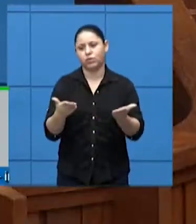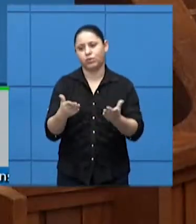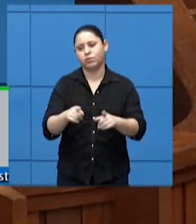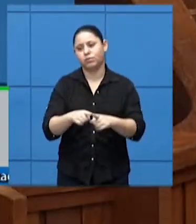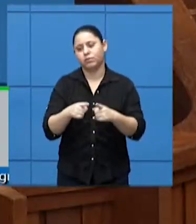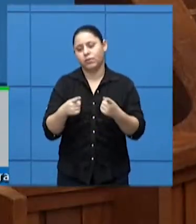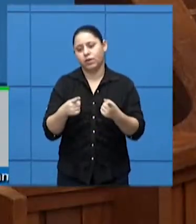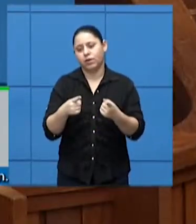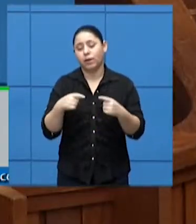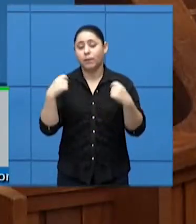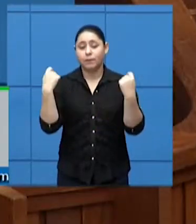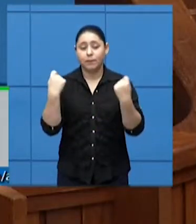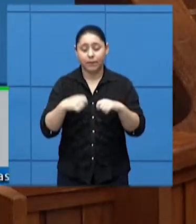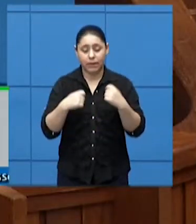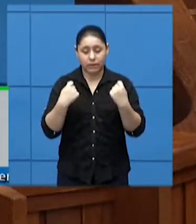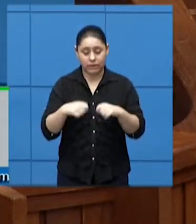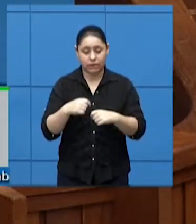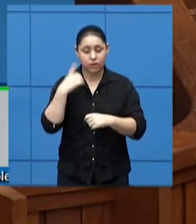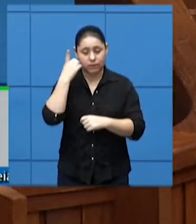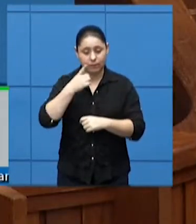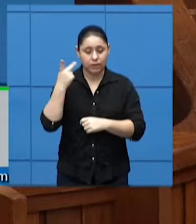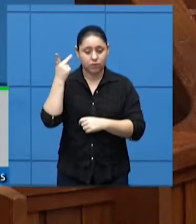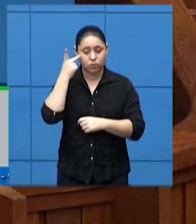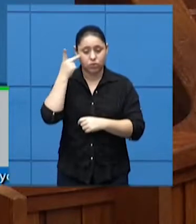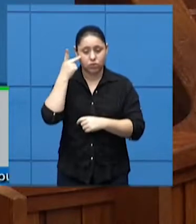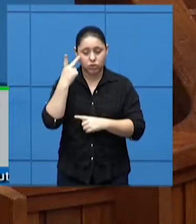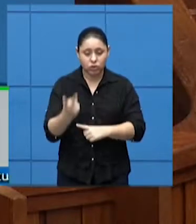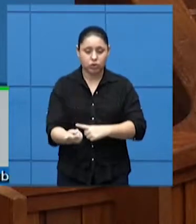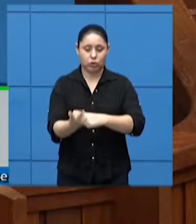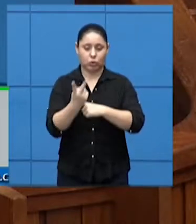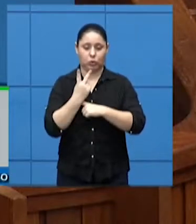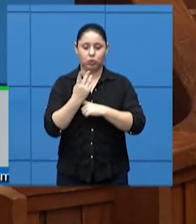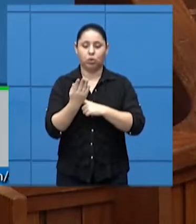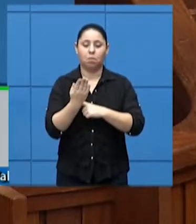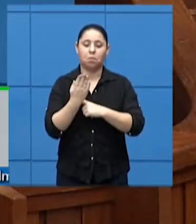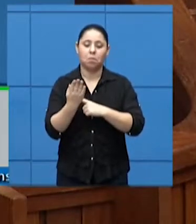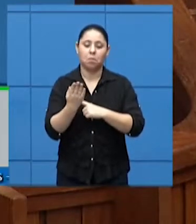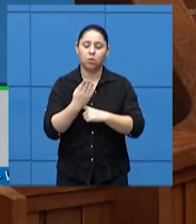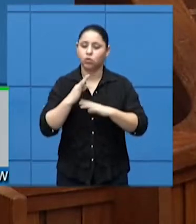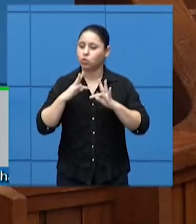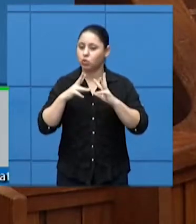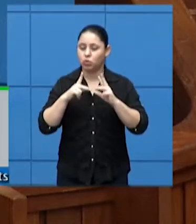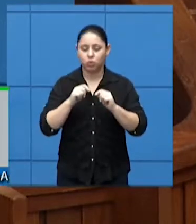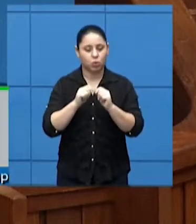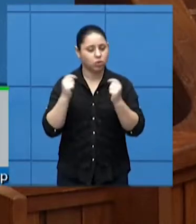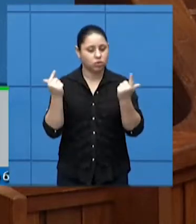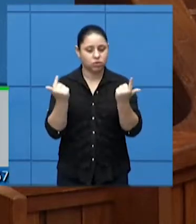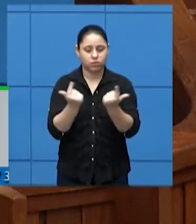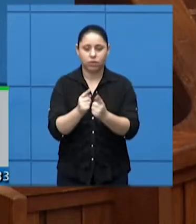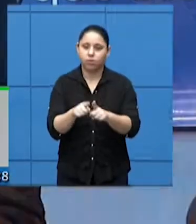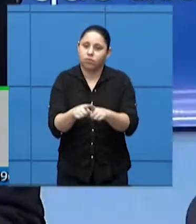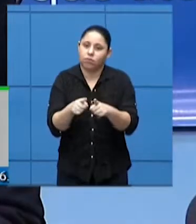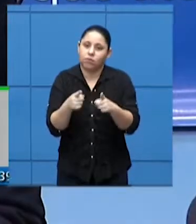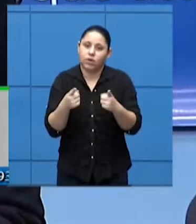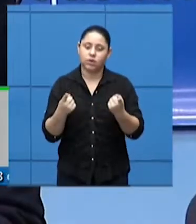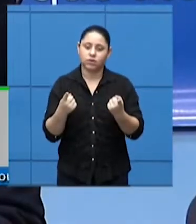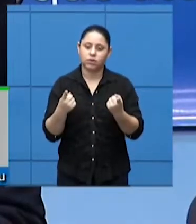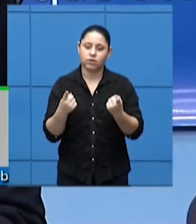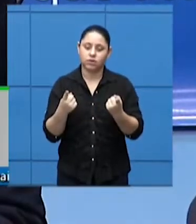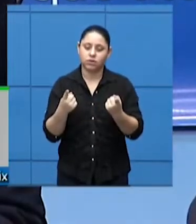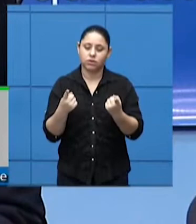Nós precisamos, deputado Pedro Kemp, do apoio de toda a casa. Já conversamos sobre isso. Mas, da mesma forma,